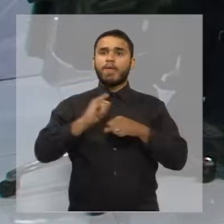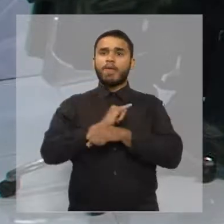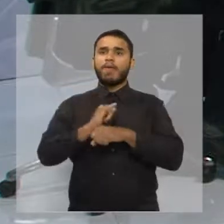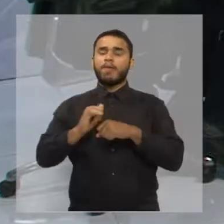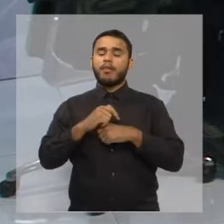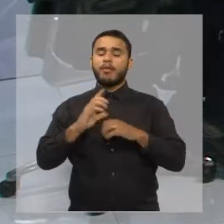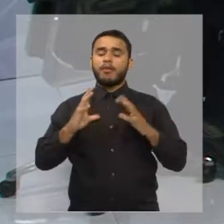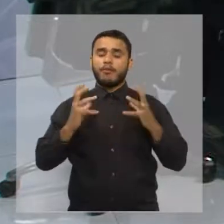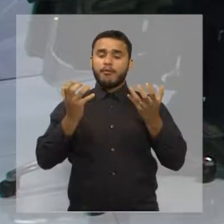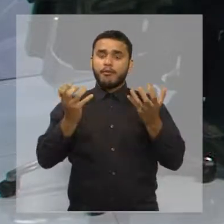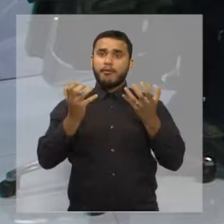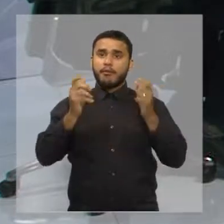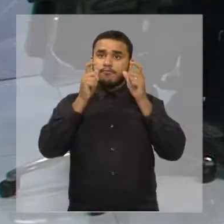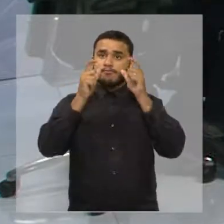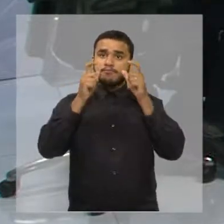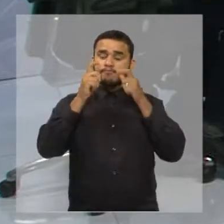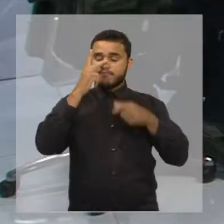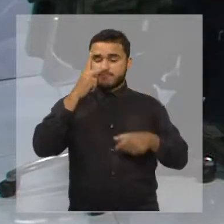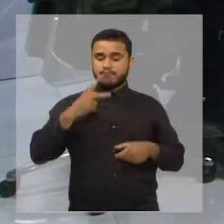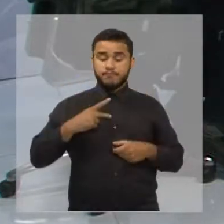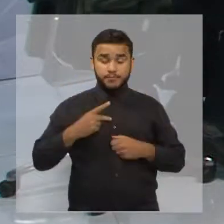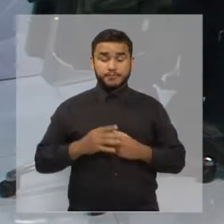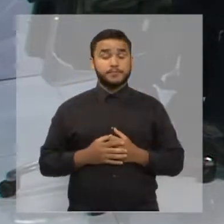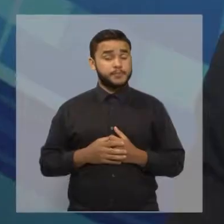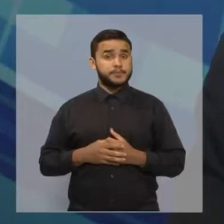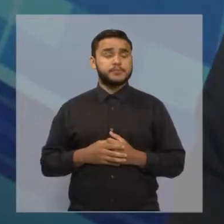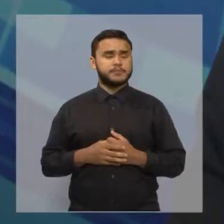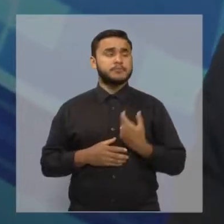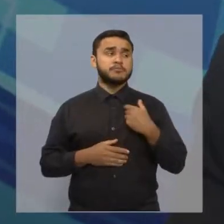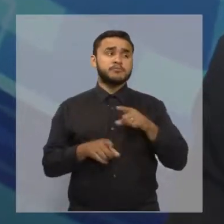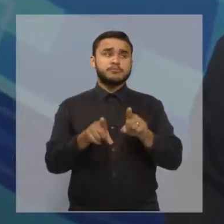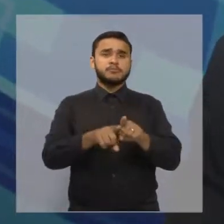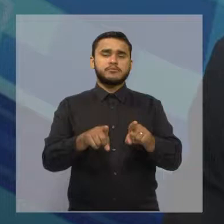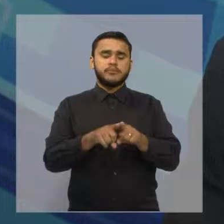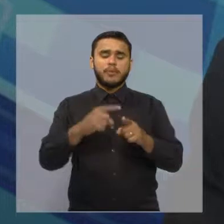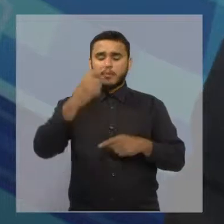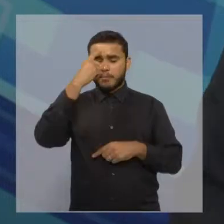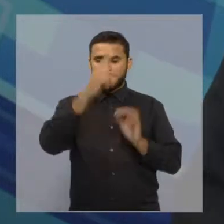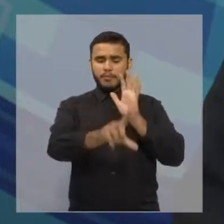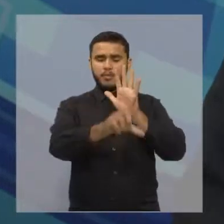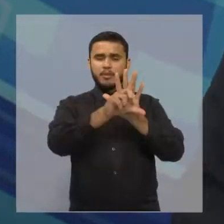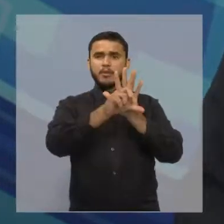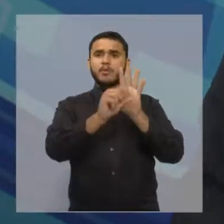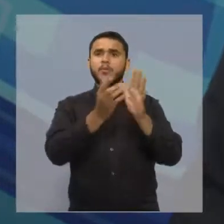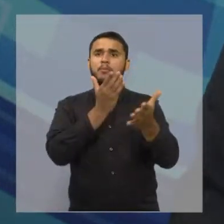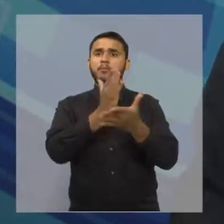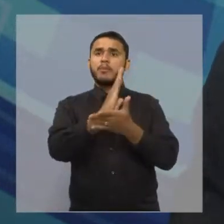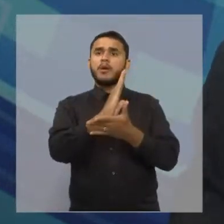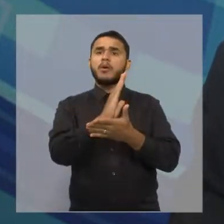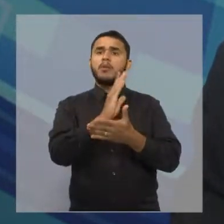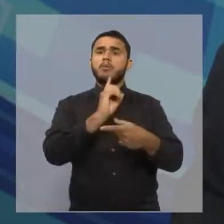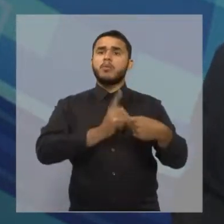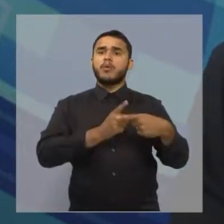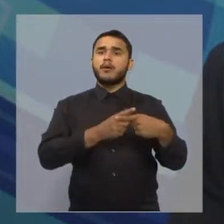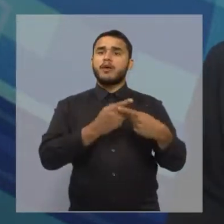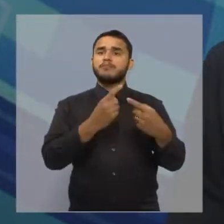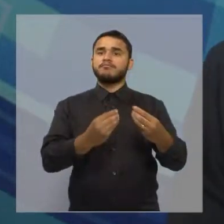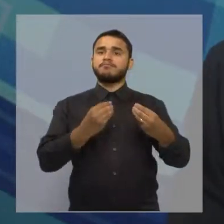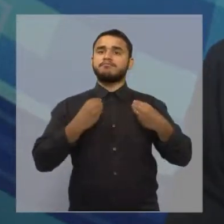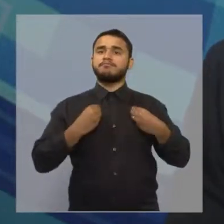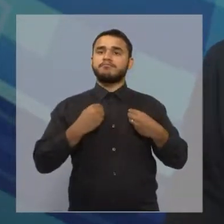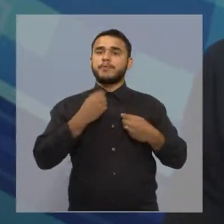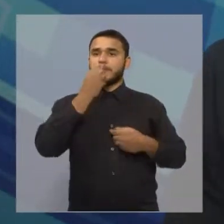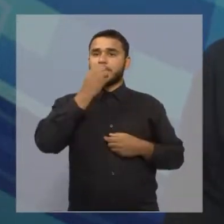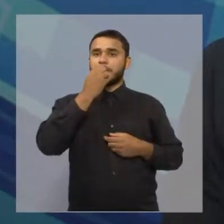de autoridade dos legisladores em fazer uma legislação em causa própria, porque termina sendo isso.